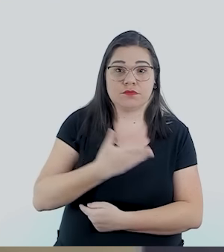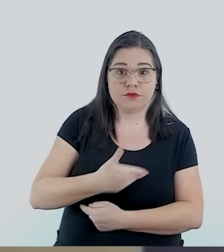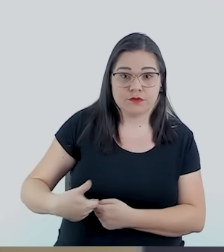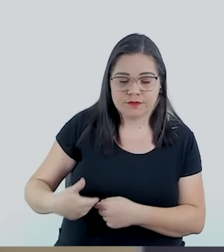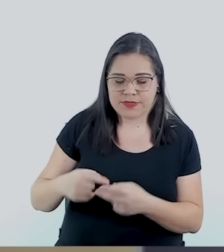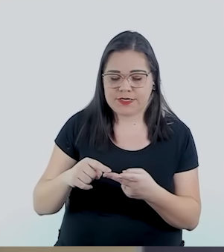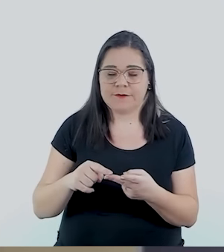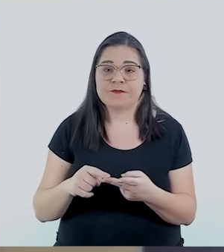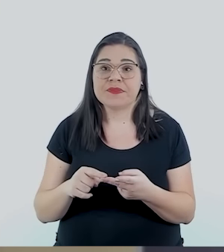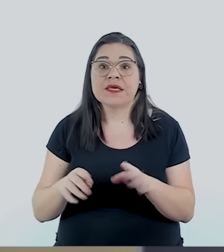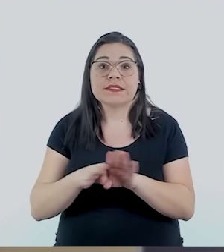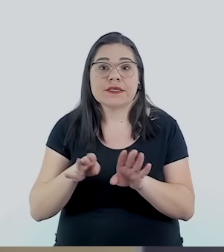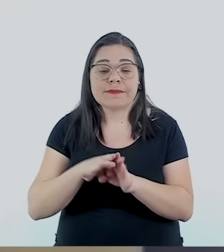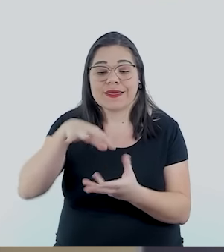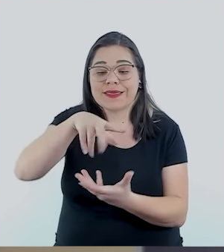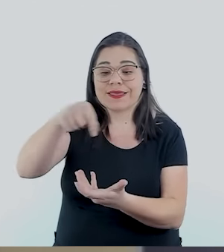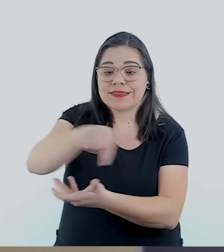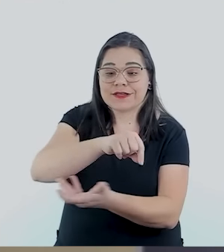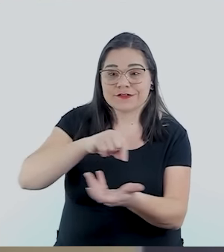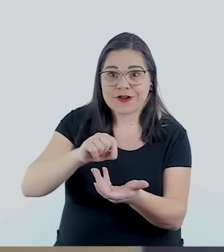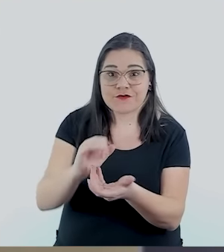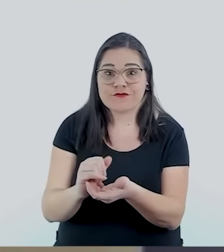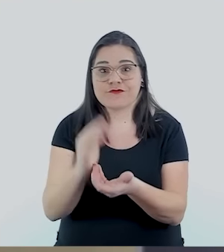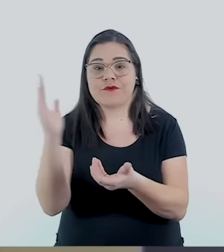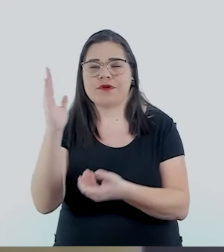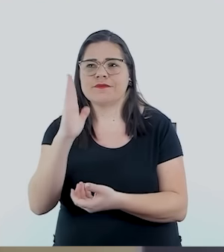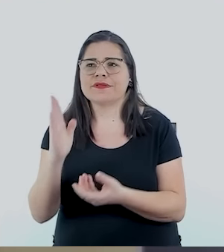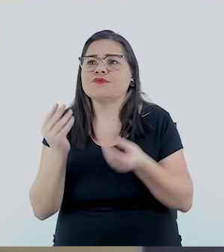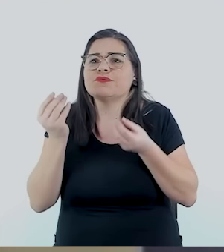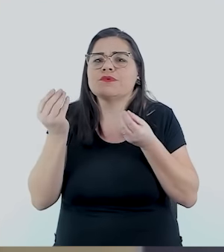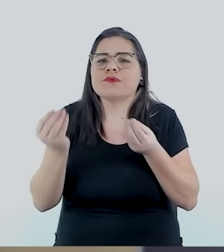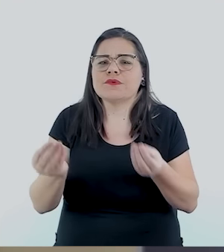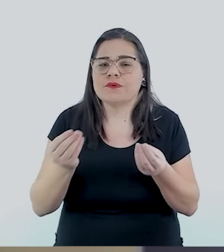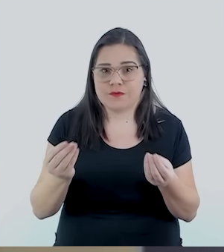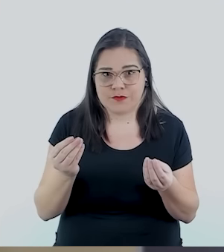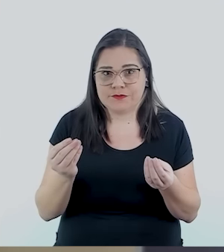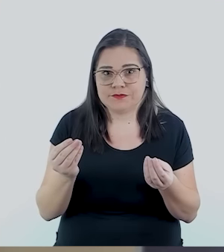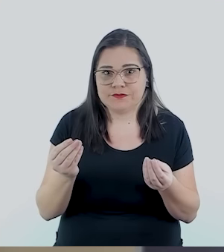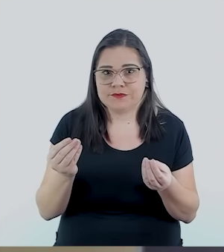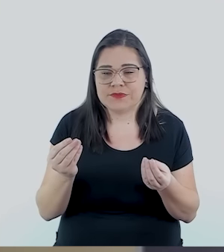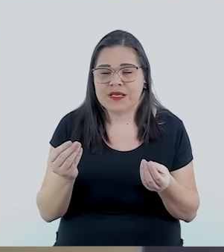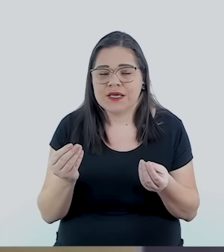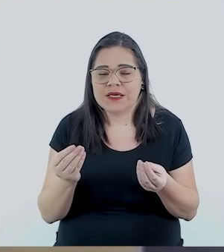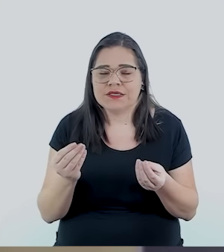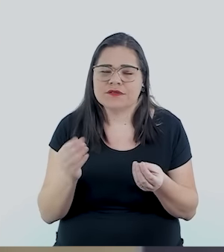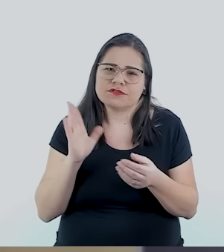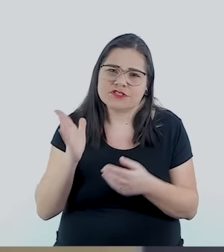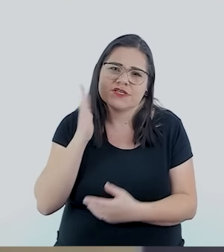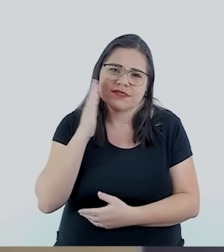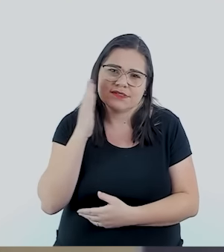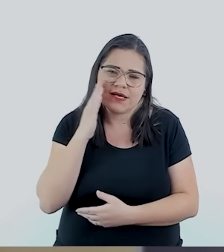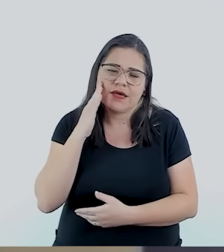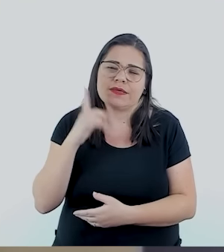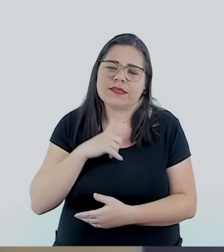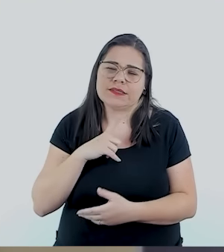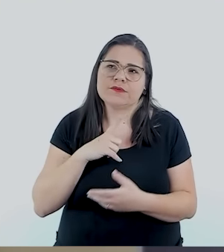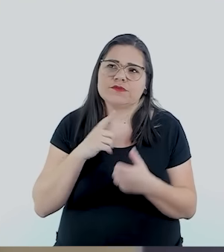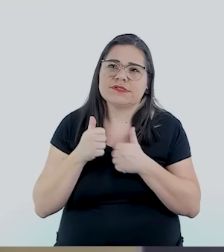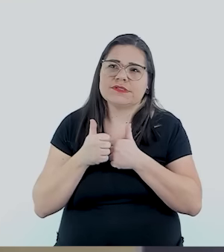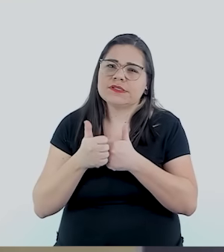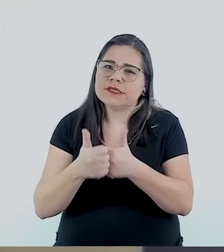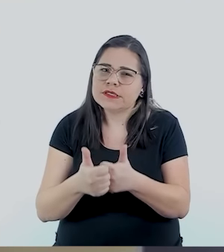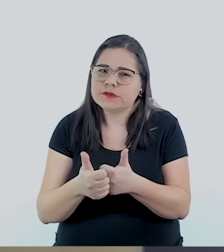e internacionalmente a gente tá eh como que a gente tá assim além dessa parte que a gente sabe que estamos seguindo um